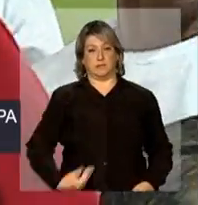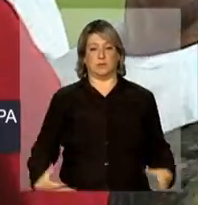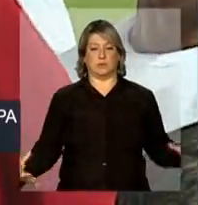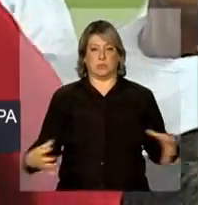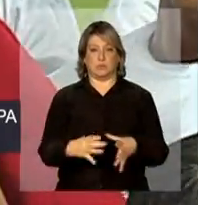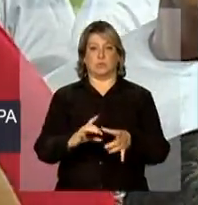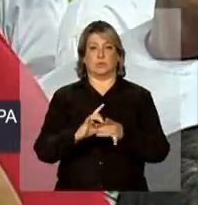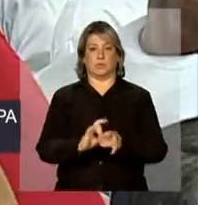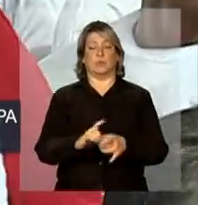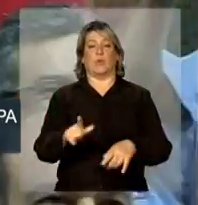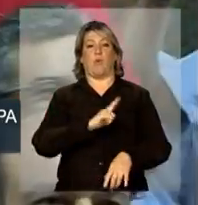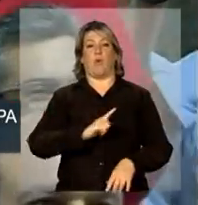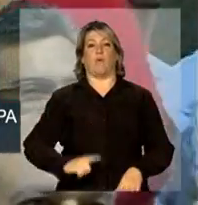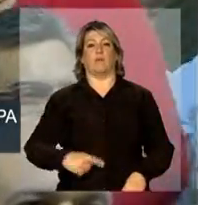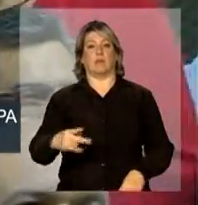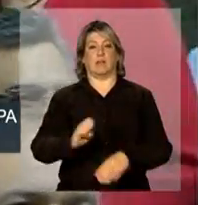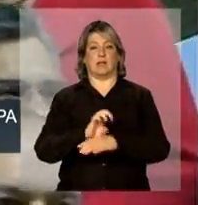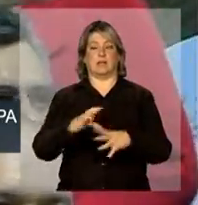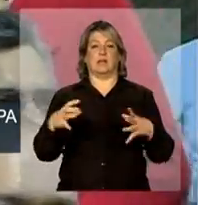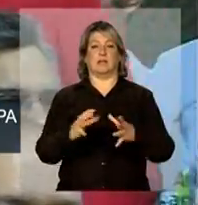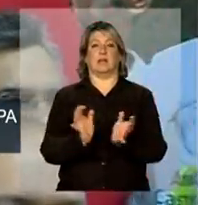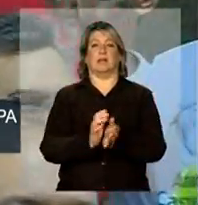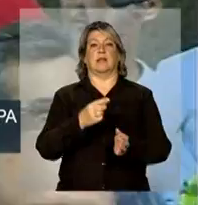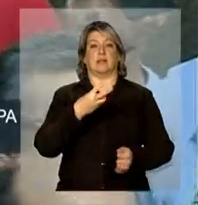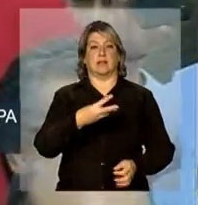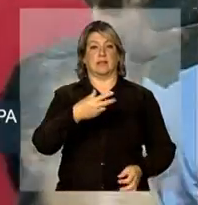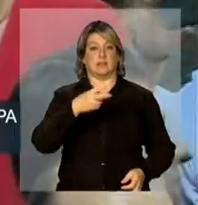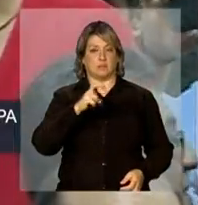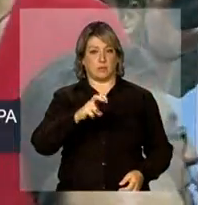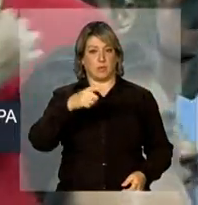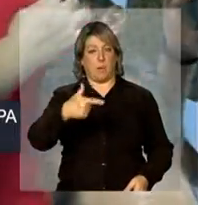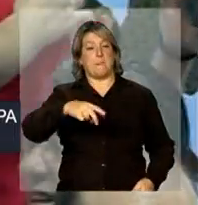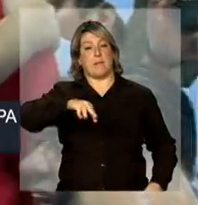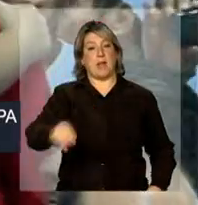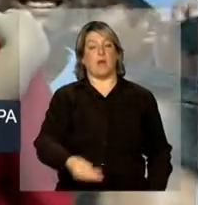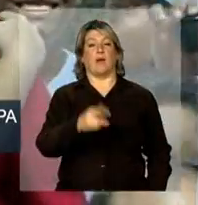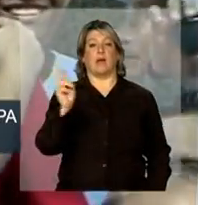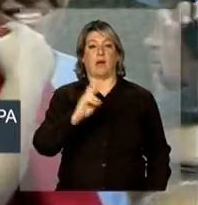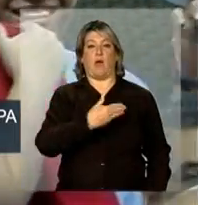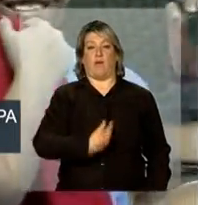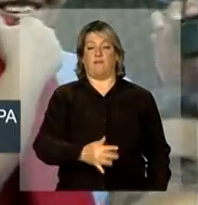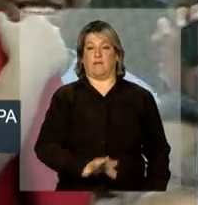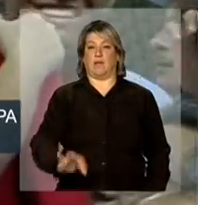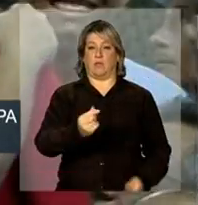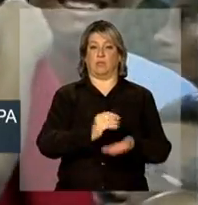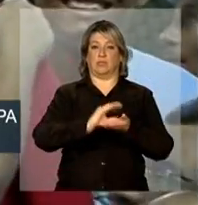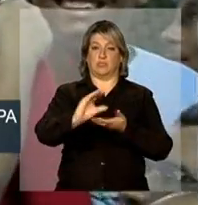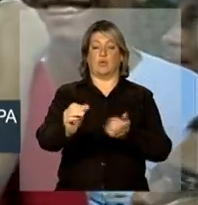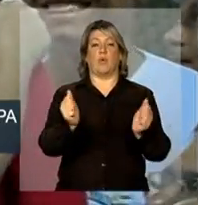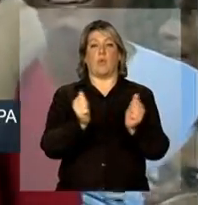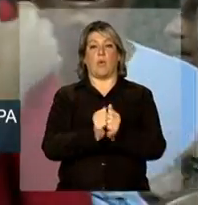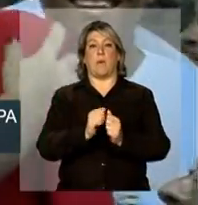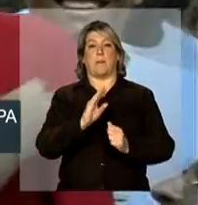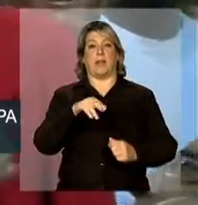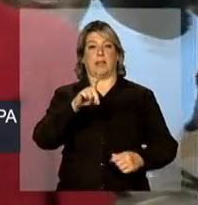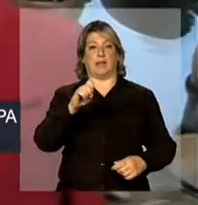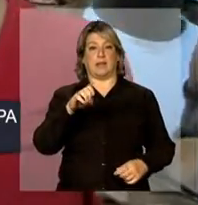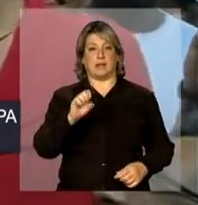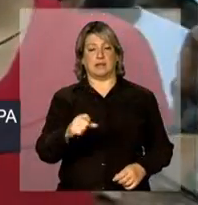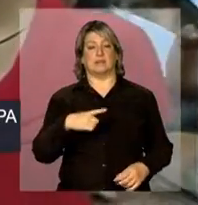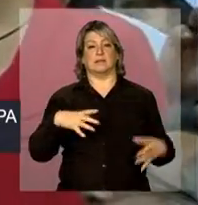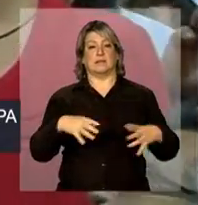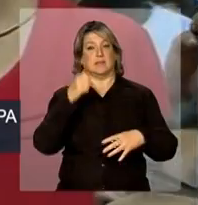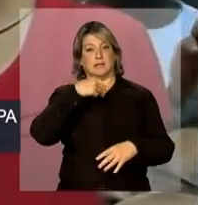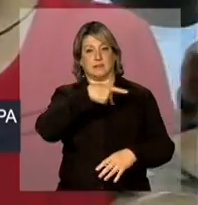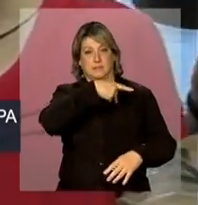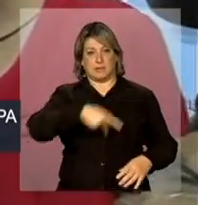pelo governo do estado. E houve esse investimento de 352 milhões de reais do governo federal através do BNDES. A presidenta